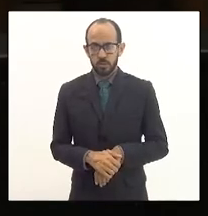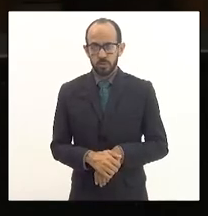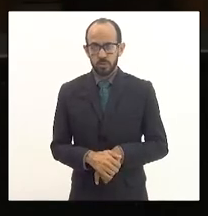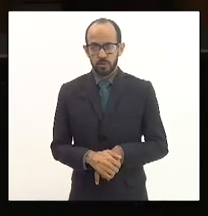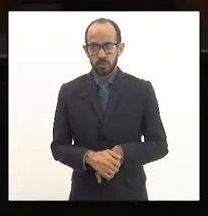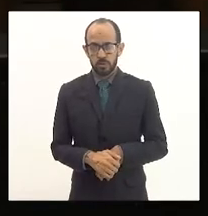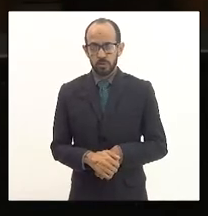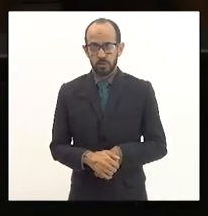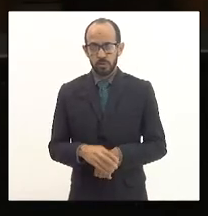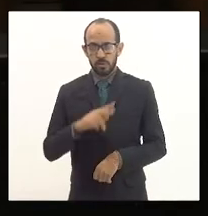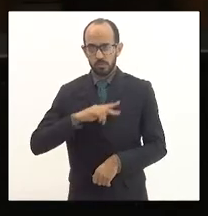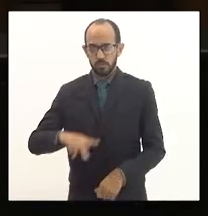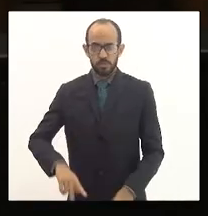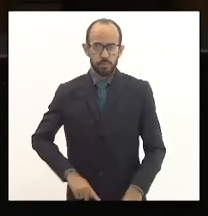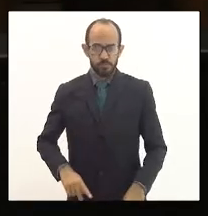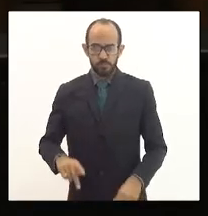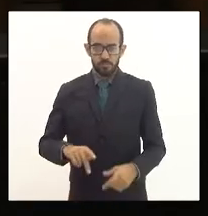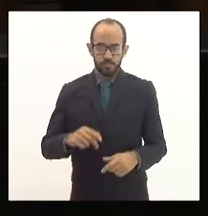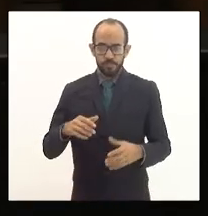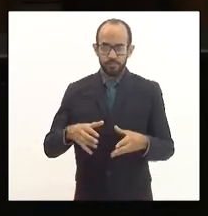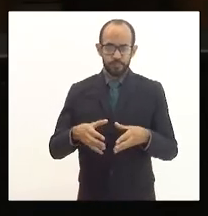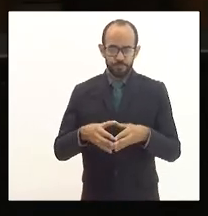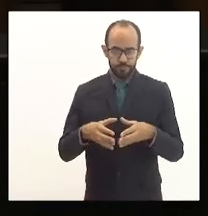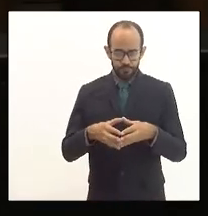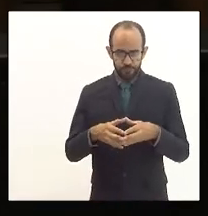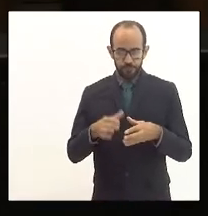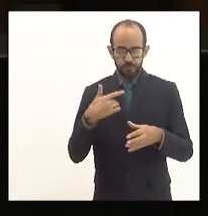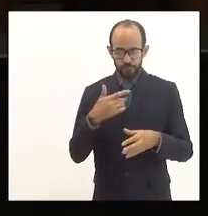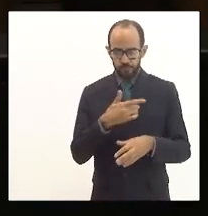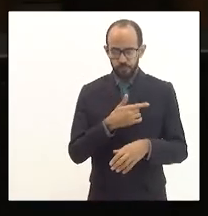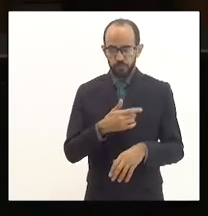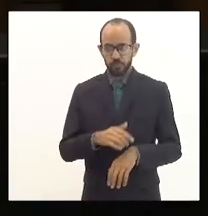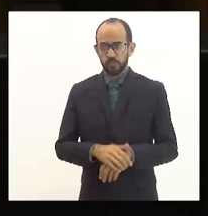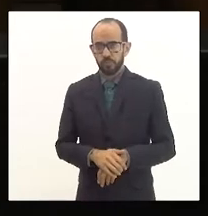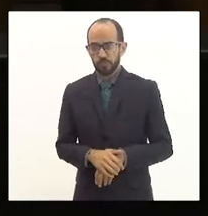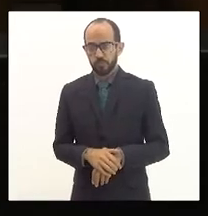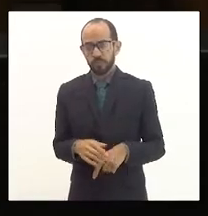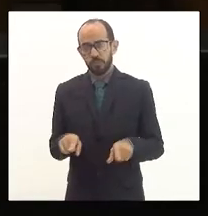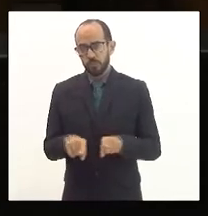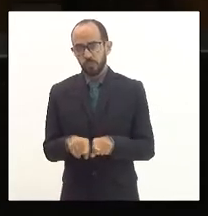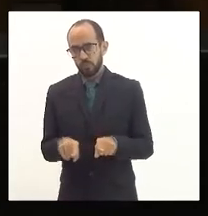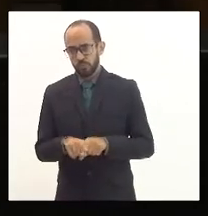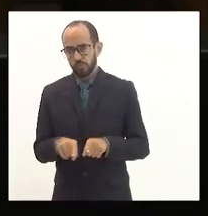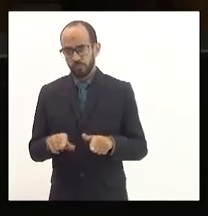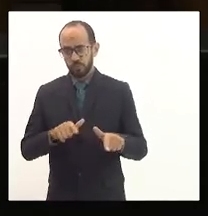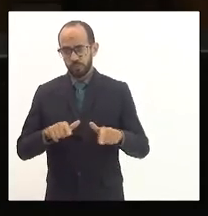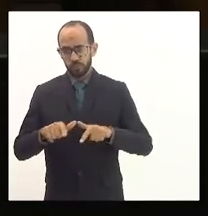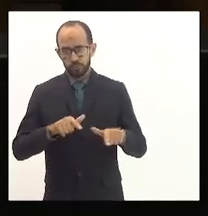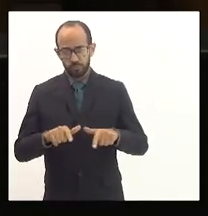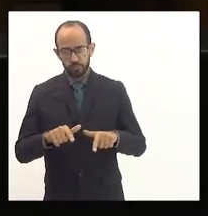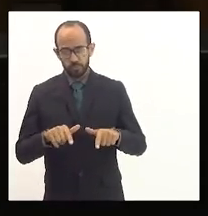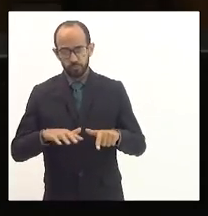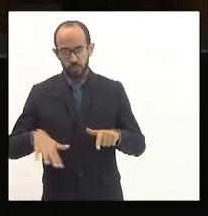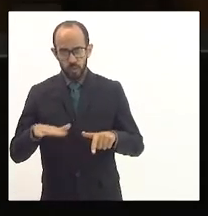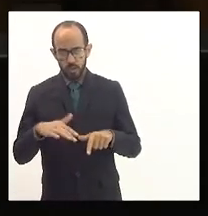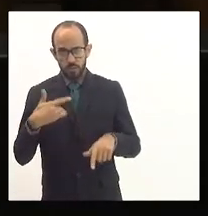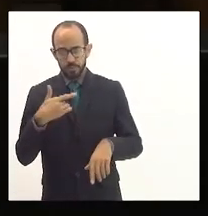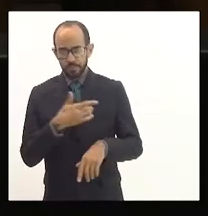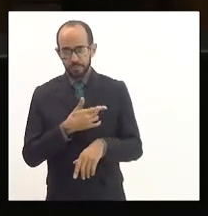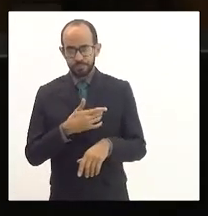a Presidenta da comissão de saúde e com os trabalhadores da área da saúde